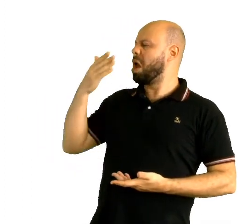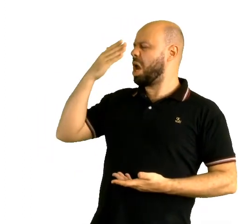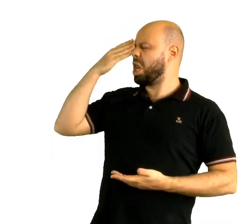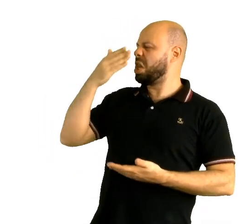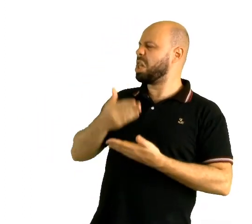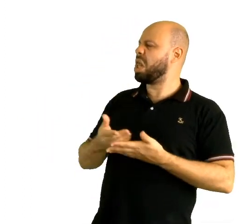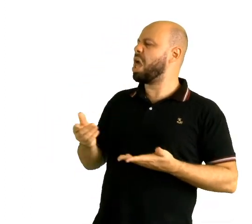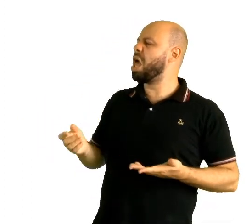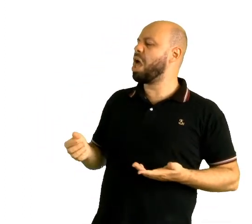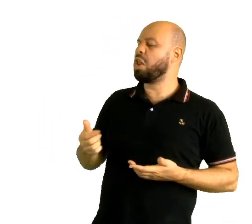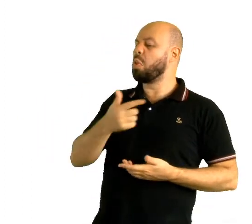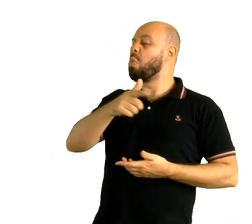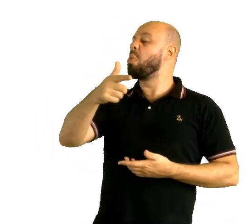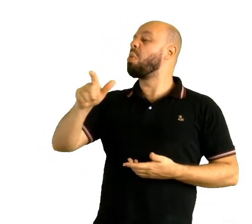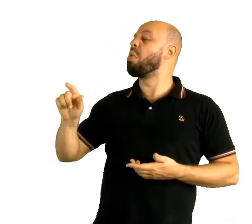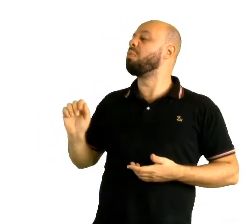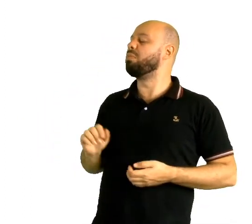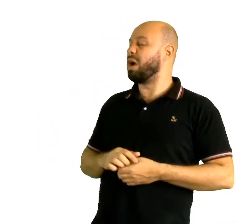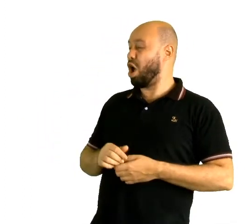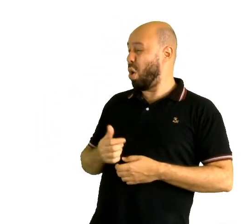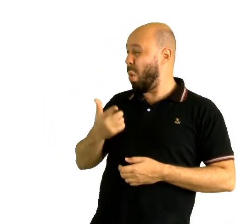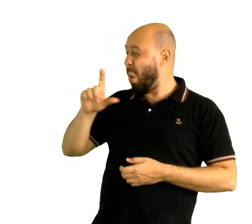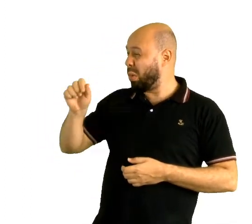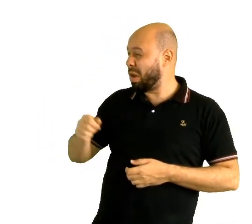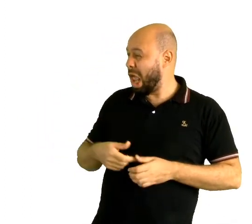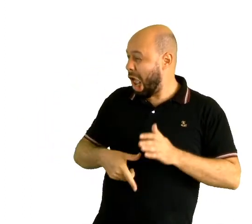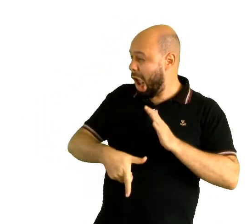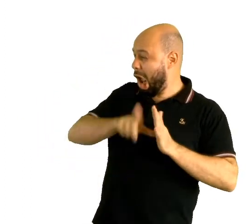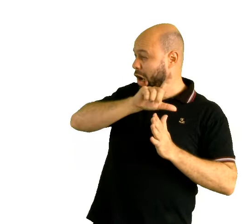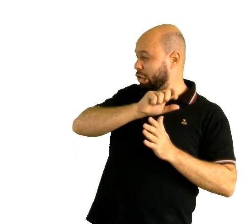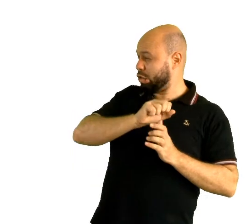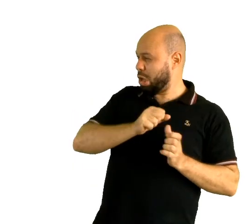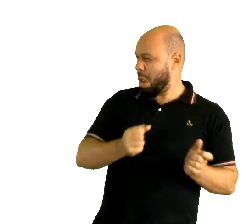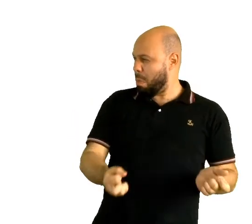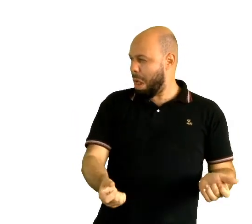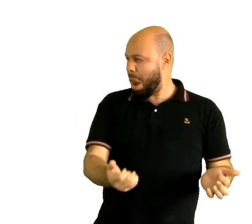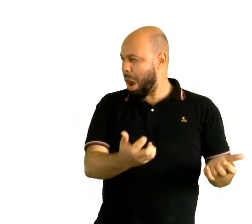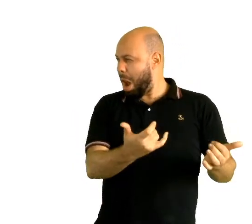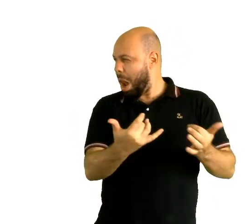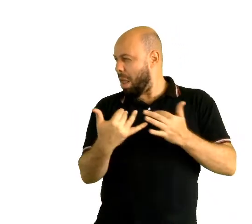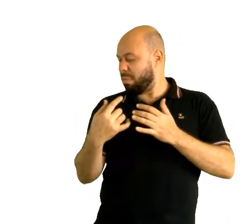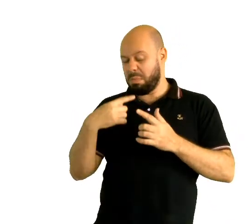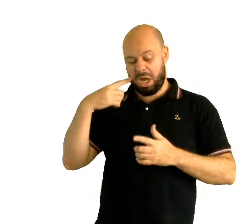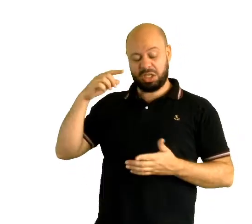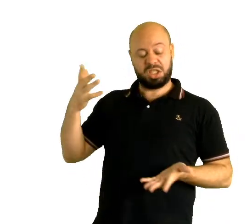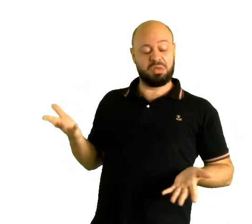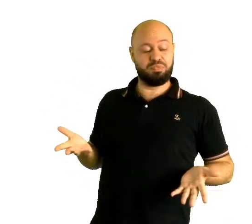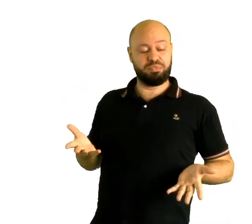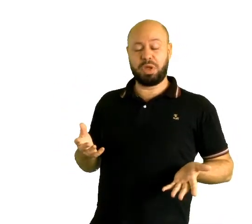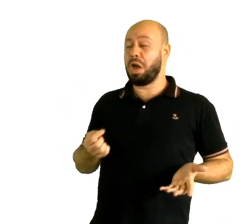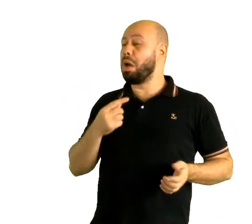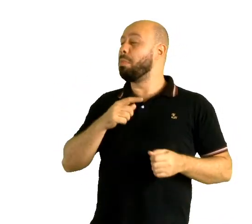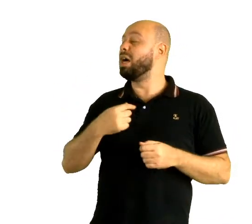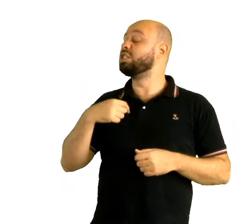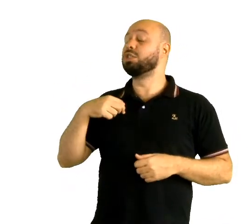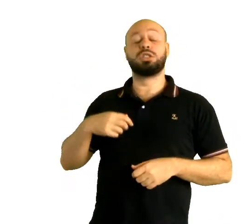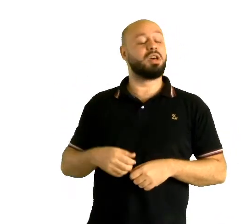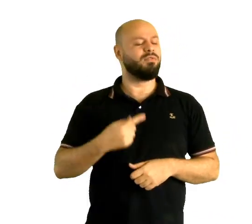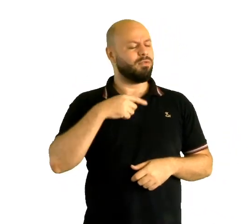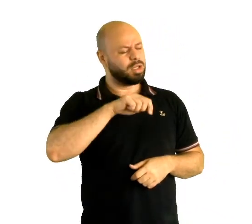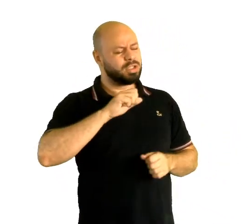mim. Outros vieram antes de você, o que se deve ao seu enorme alcance,